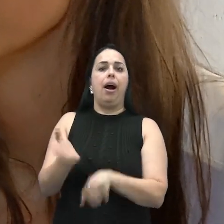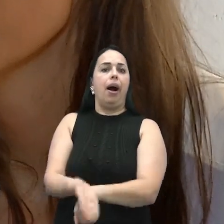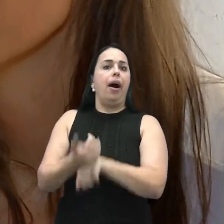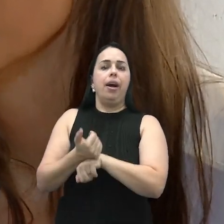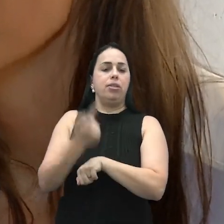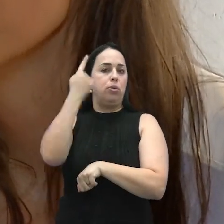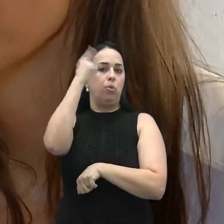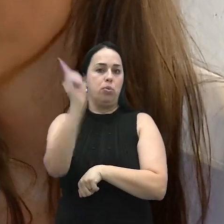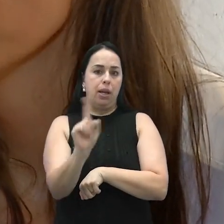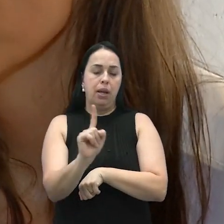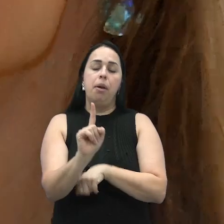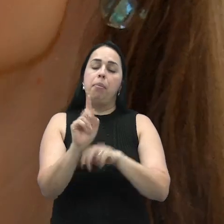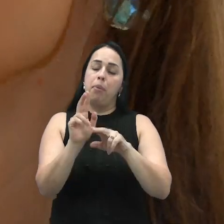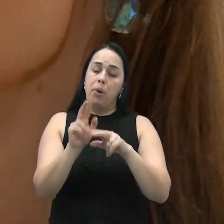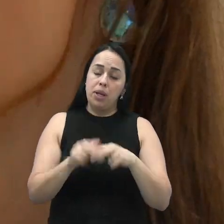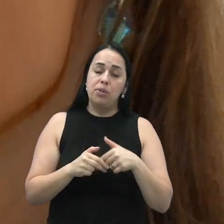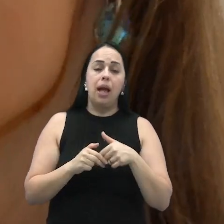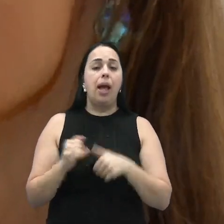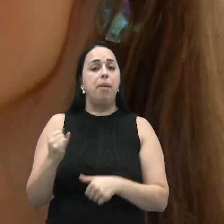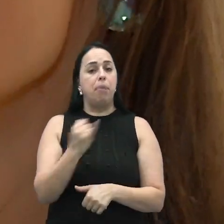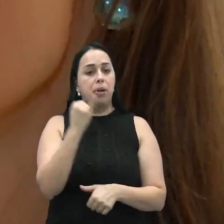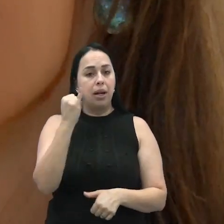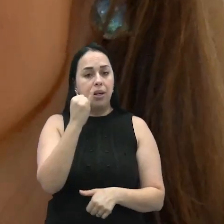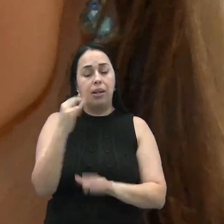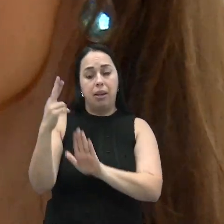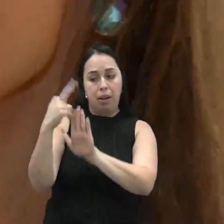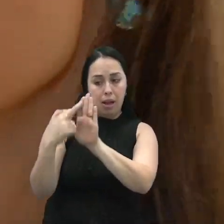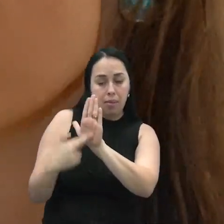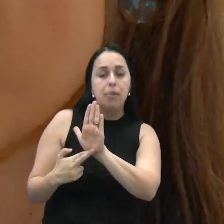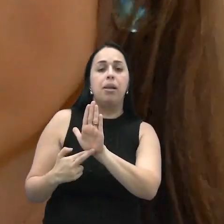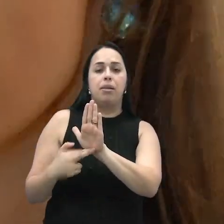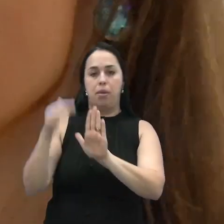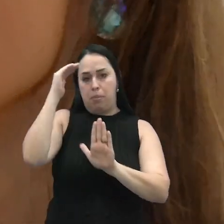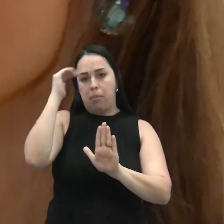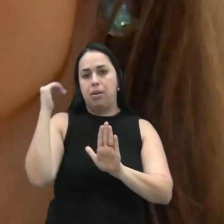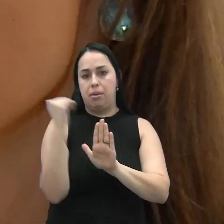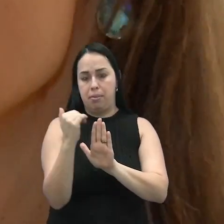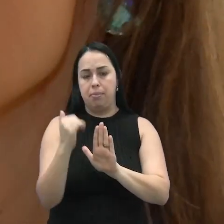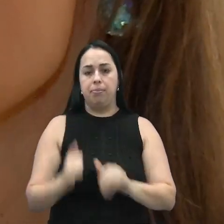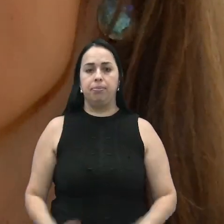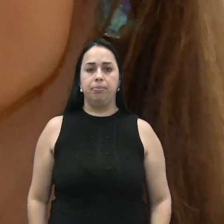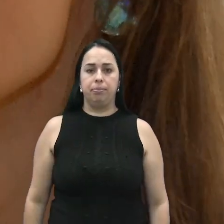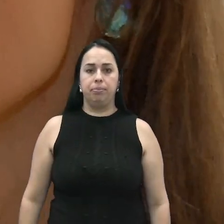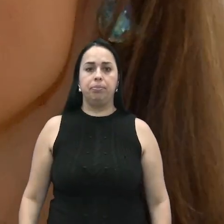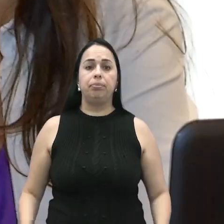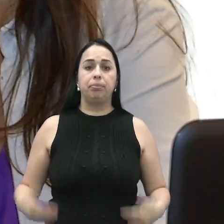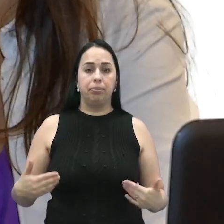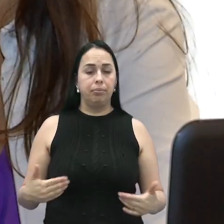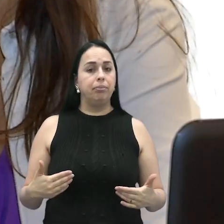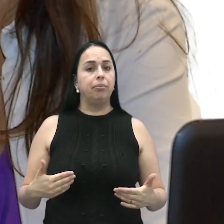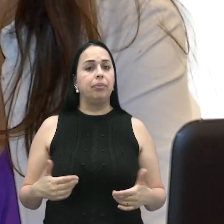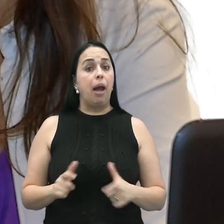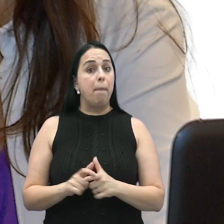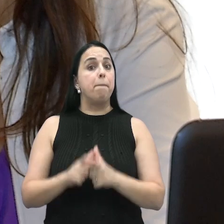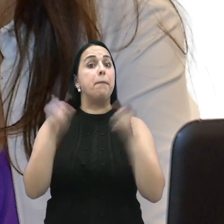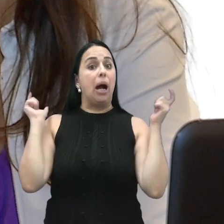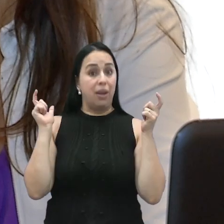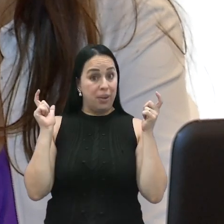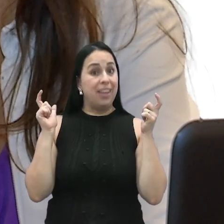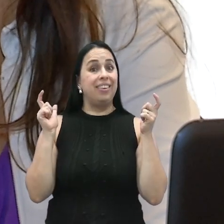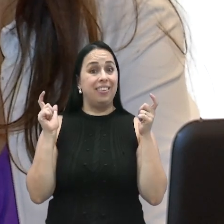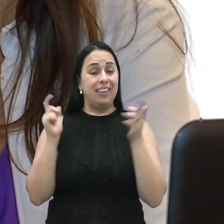pessoas precisam de apoio. Por isso, é importante seguir algumas recomendações em um momento como esse. A maioria das